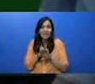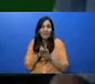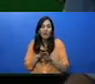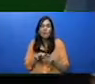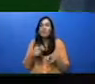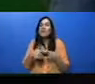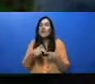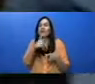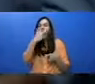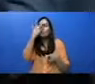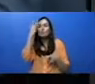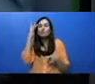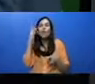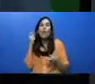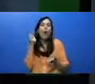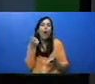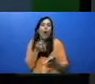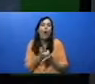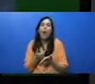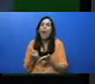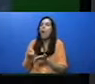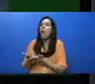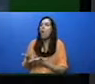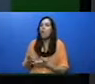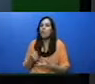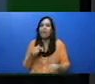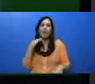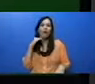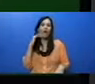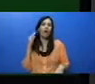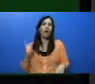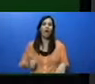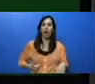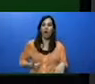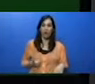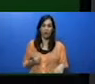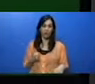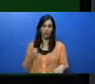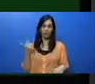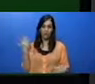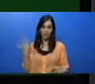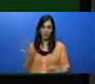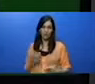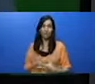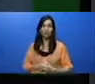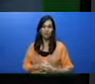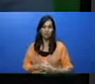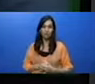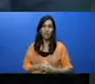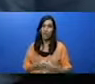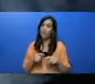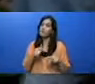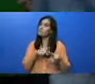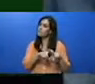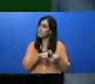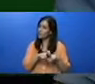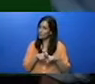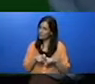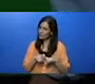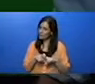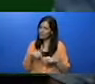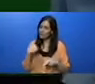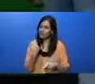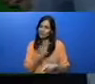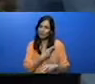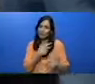porque há pessoas que gostam, que compram, né? Ou por vaidade, ou só porque quer ter aquele animal. Por isso, se nós